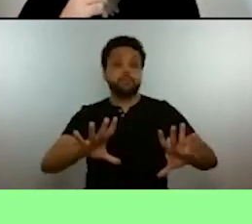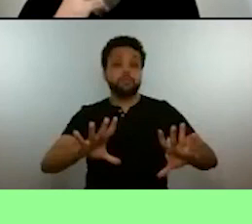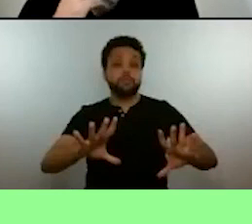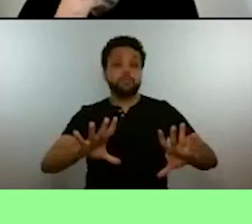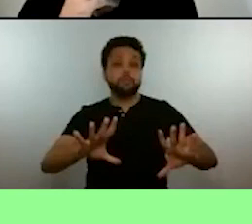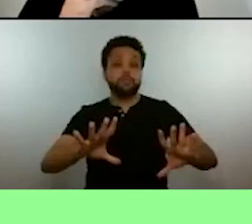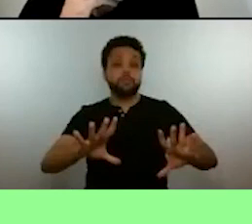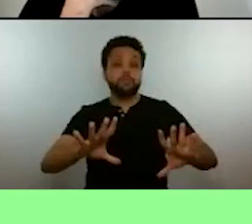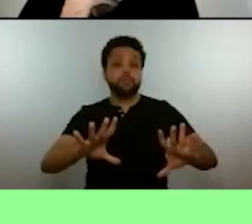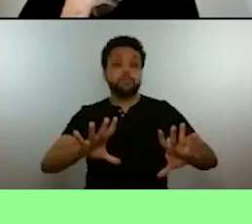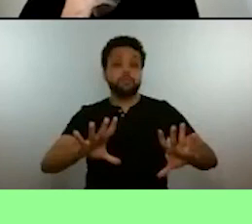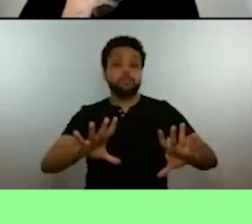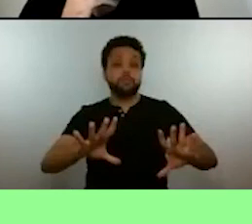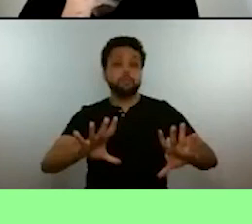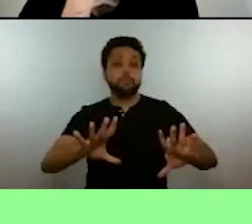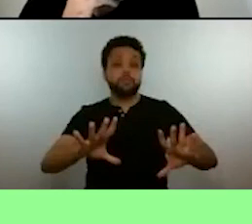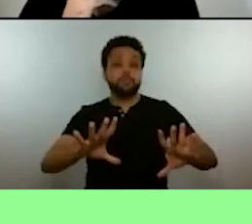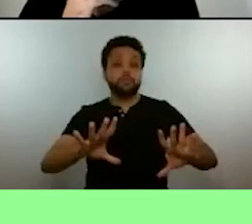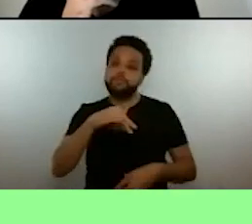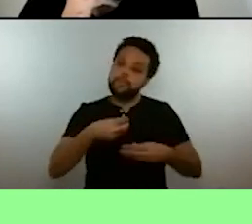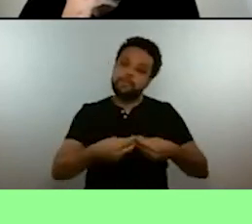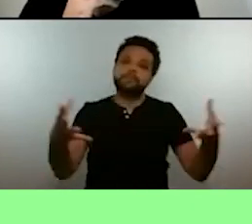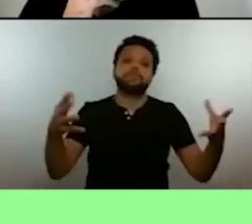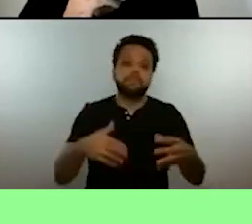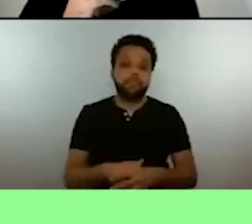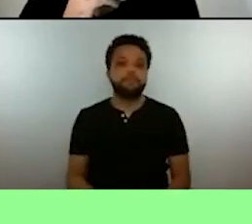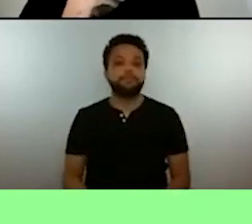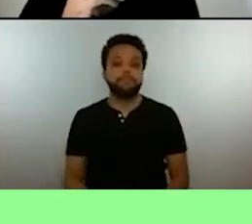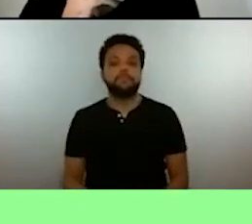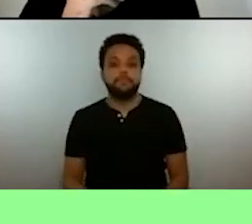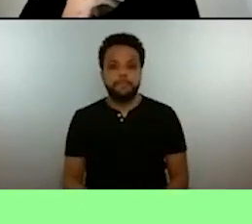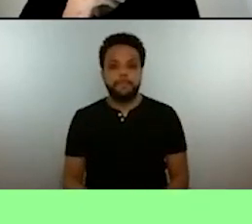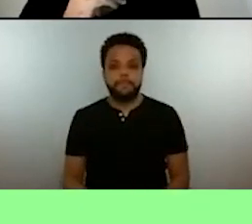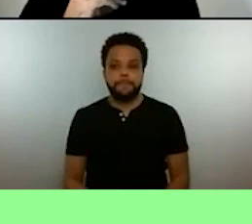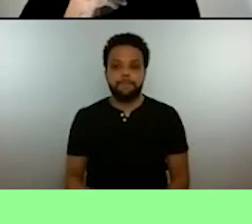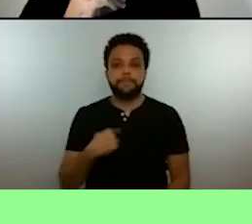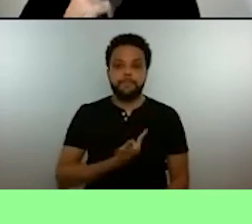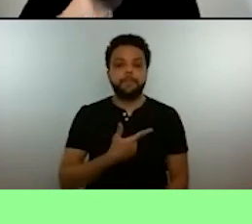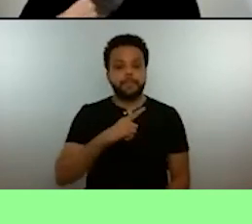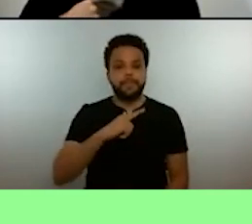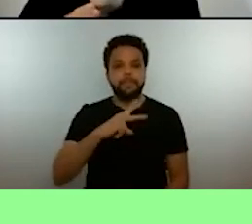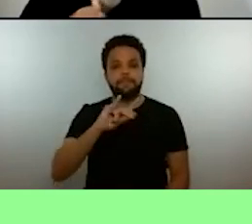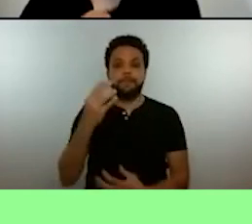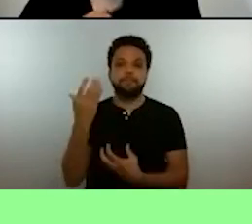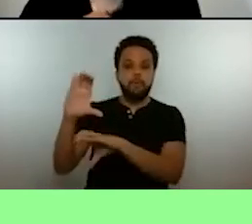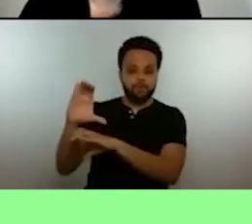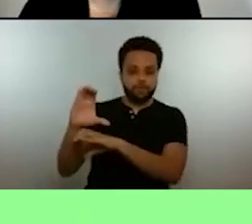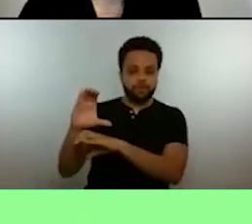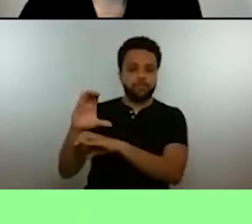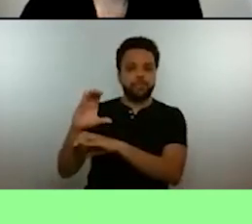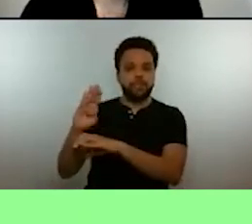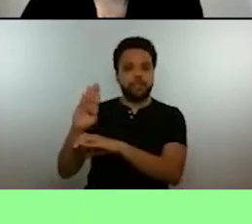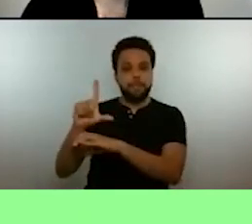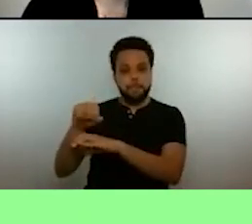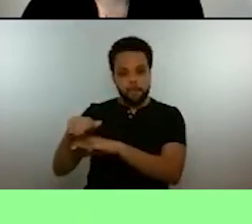vai lançar ele, aí a gente vai ter até um post no blog da Adobe para mostrar